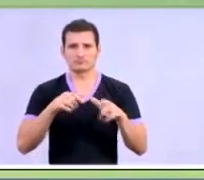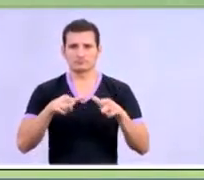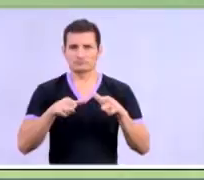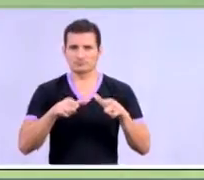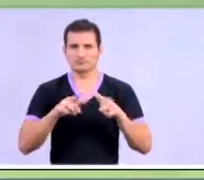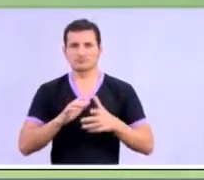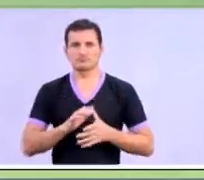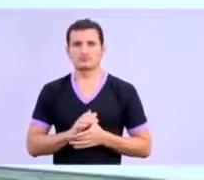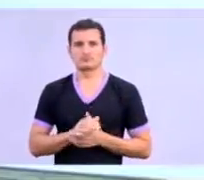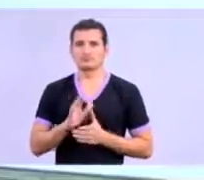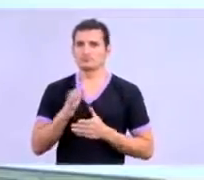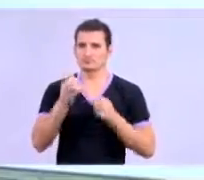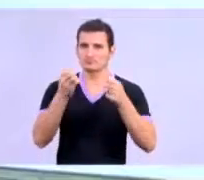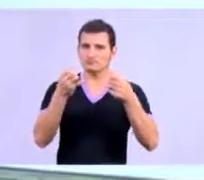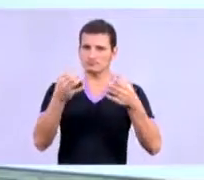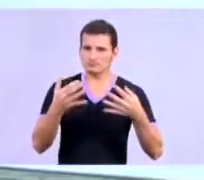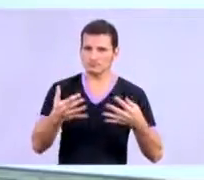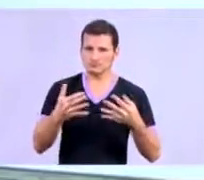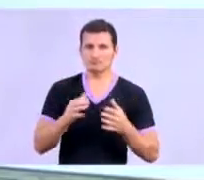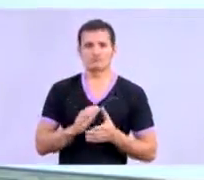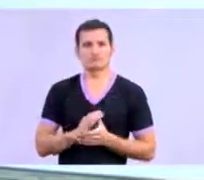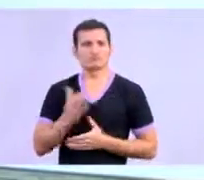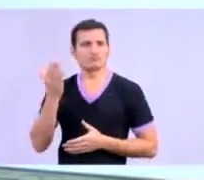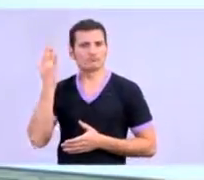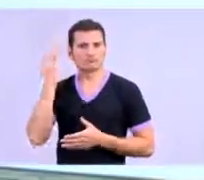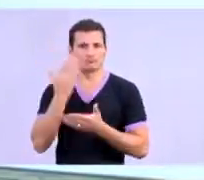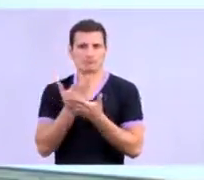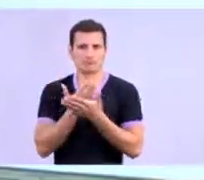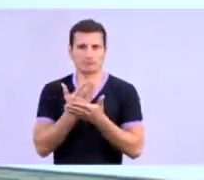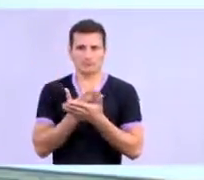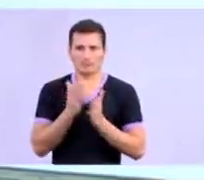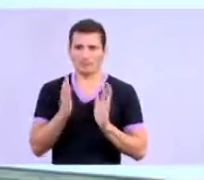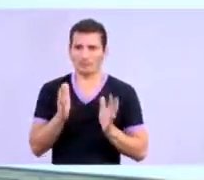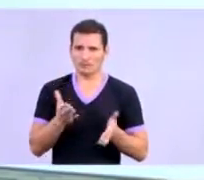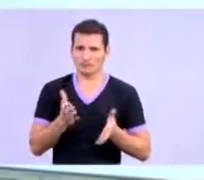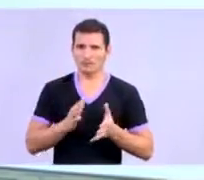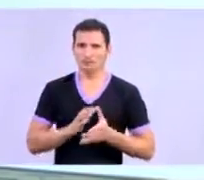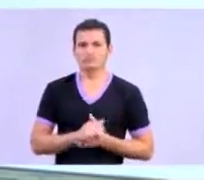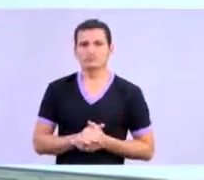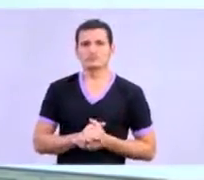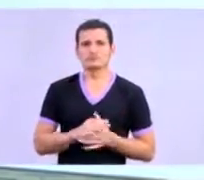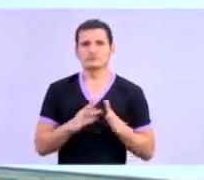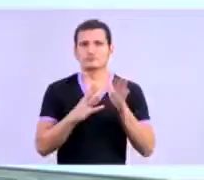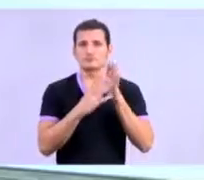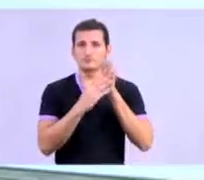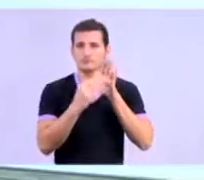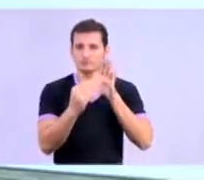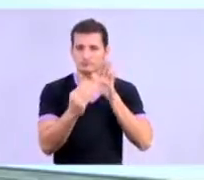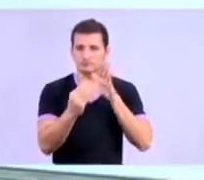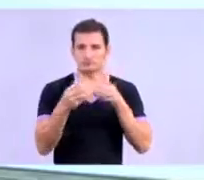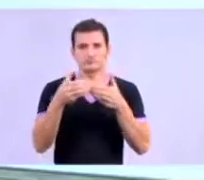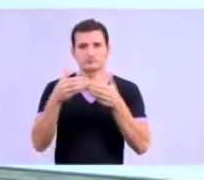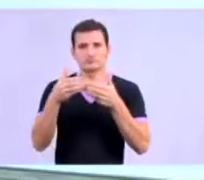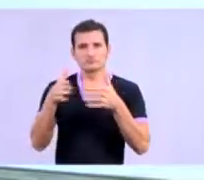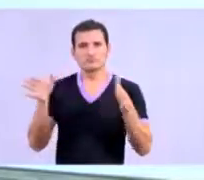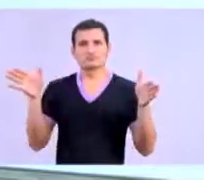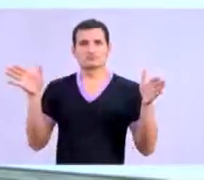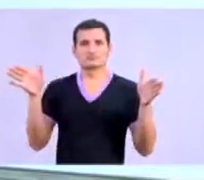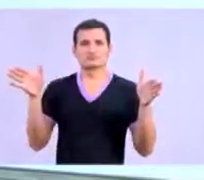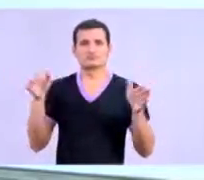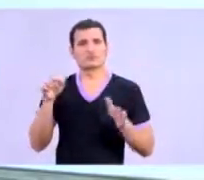vem falando, a gente já falou nas aulas anteriores, né? Os modelos abertos, eles